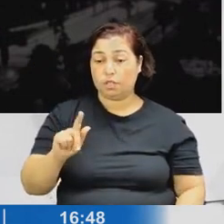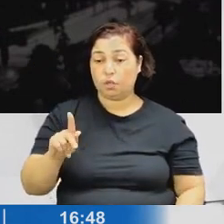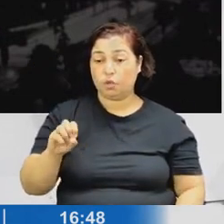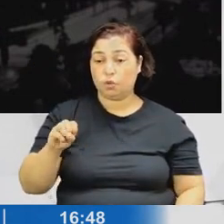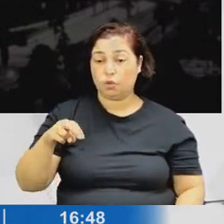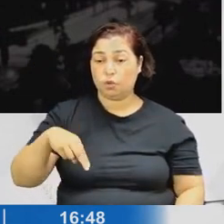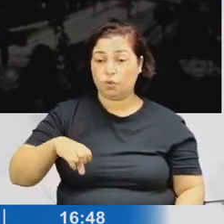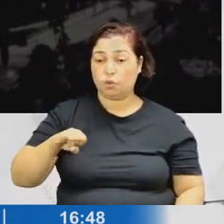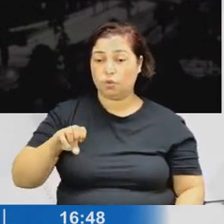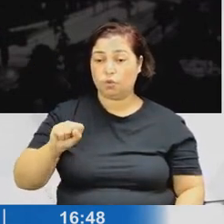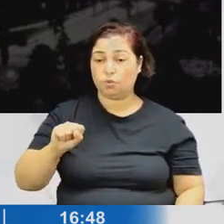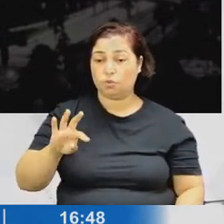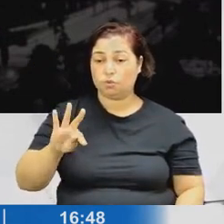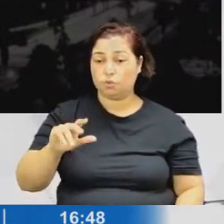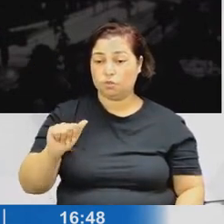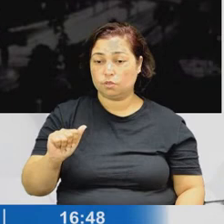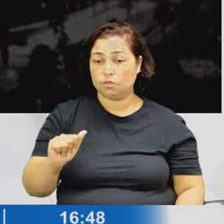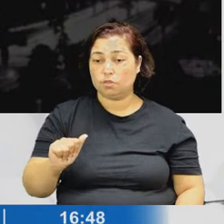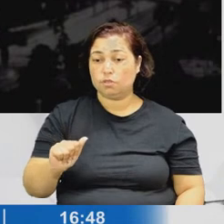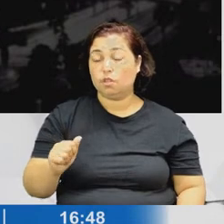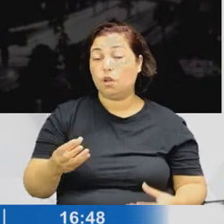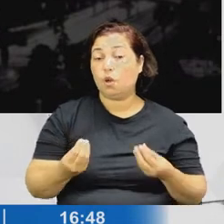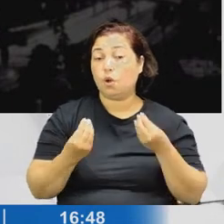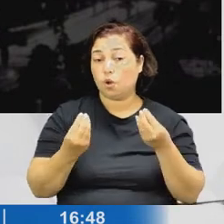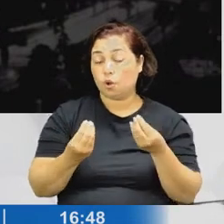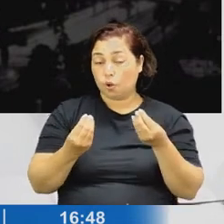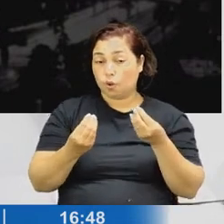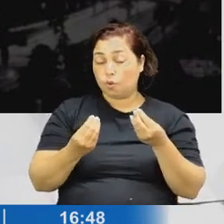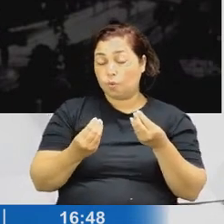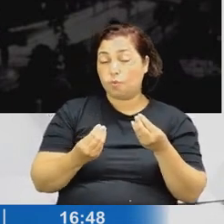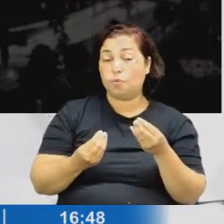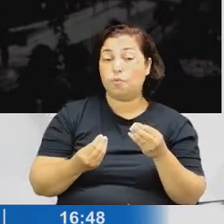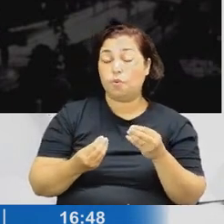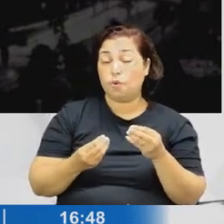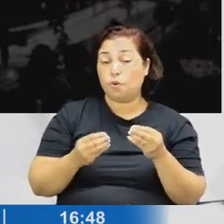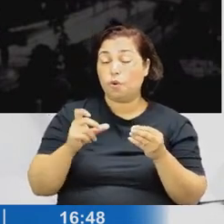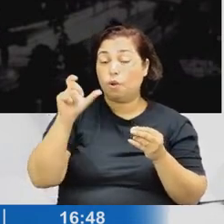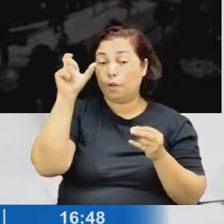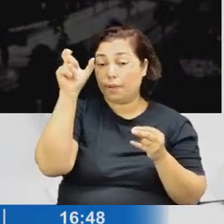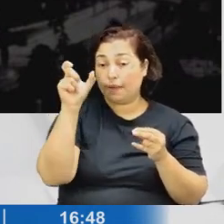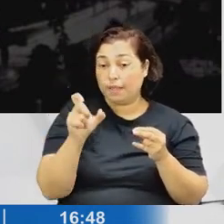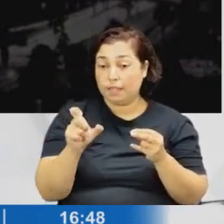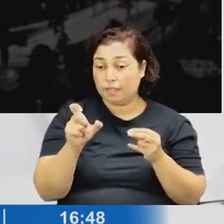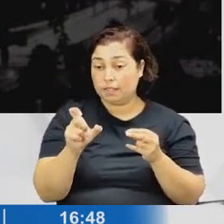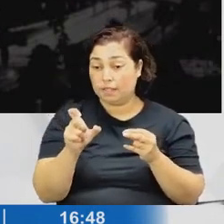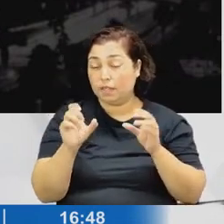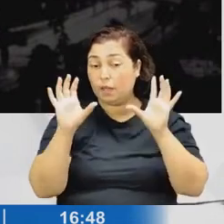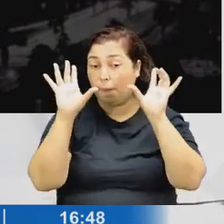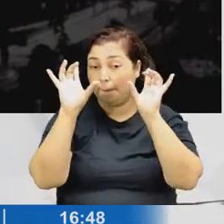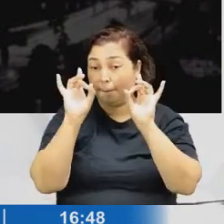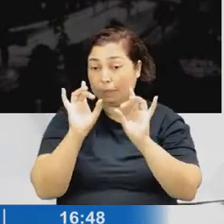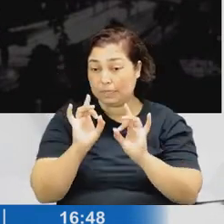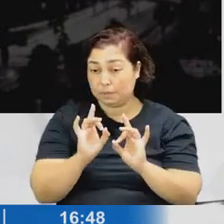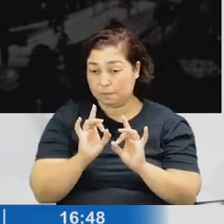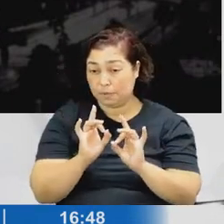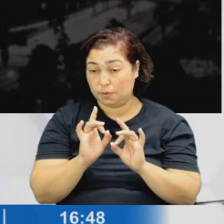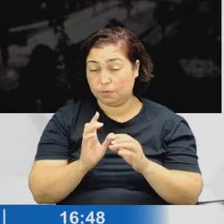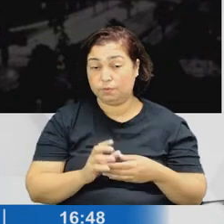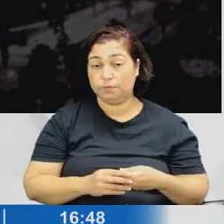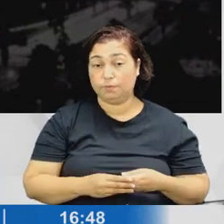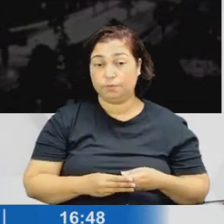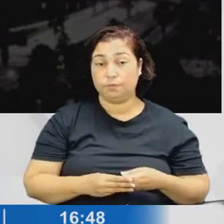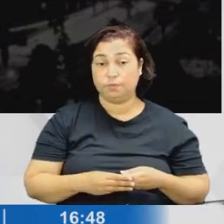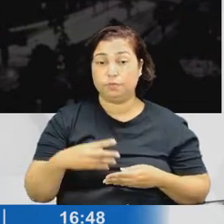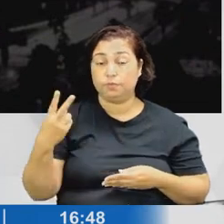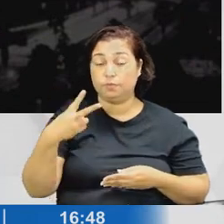Como que você faz imagem como é que o protagonista aparece é ele é o foco sempre tá então assim ó dia a dia Valorize pessoas